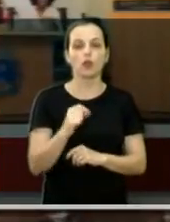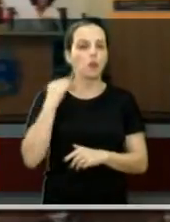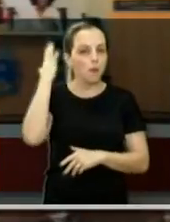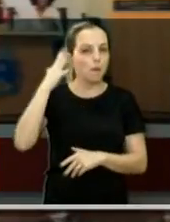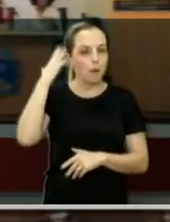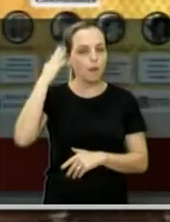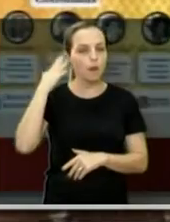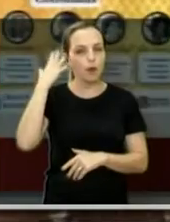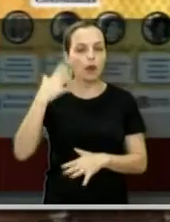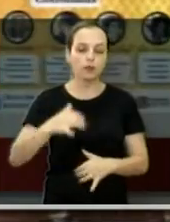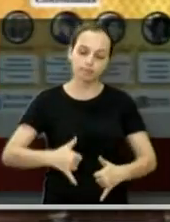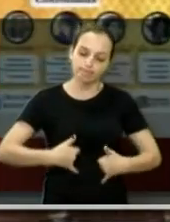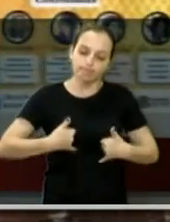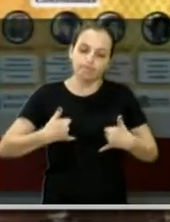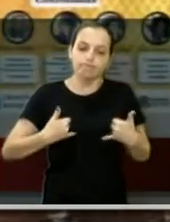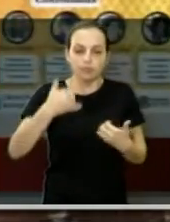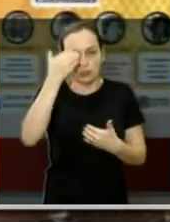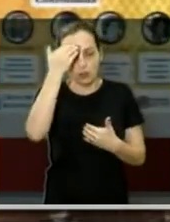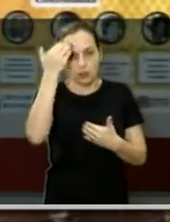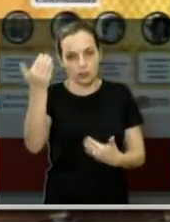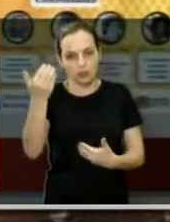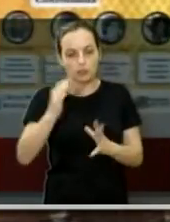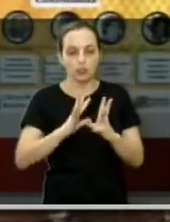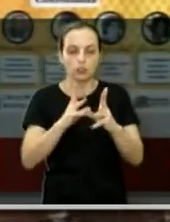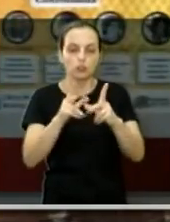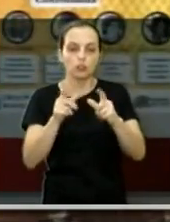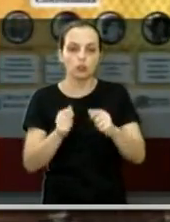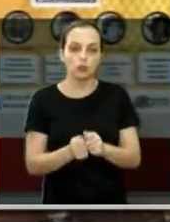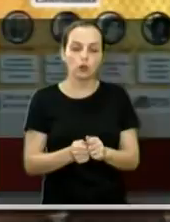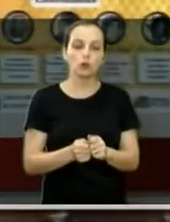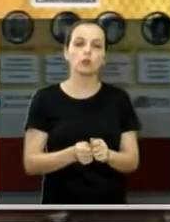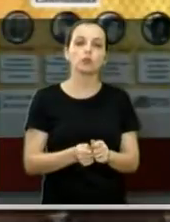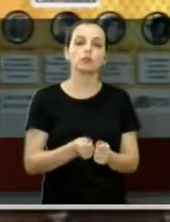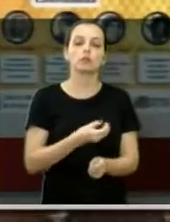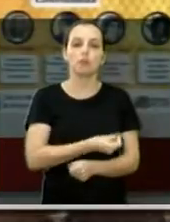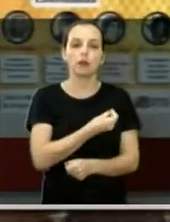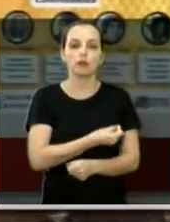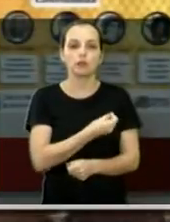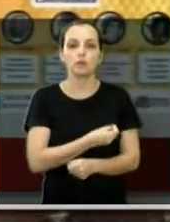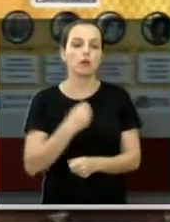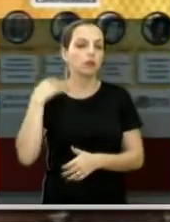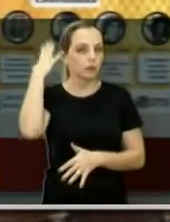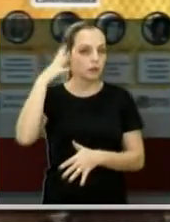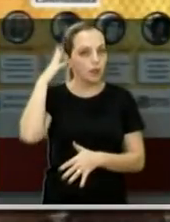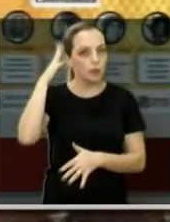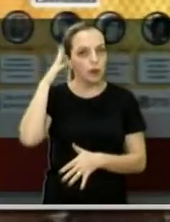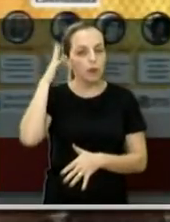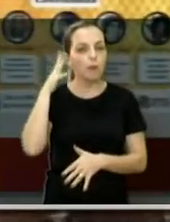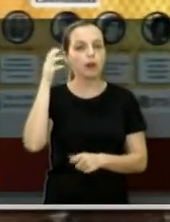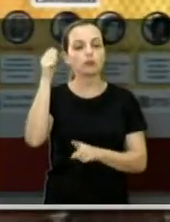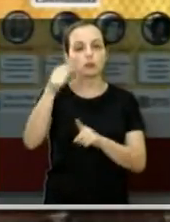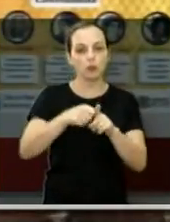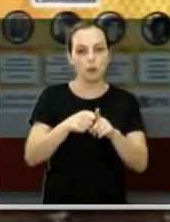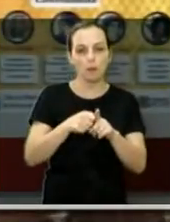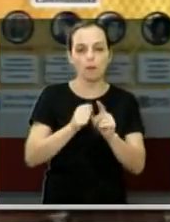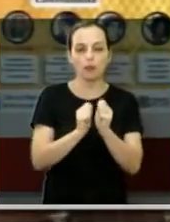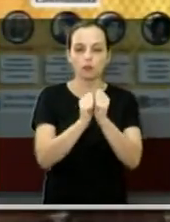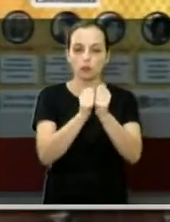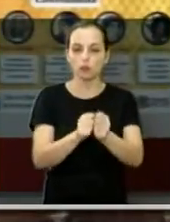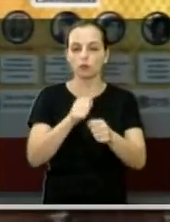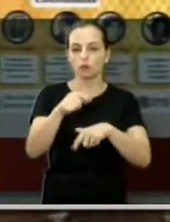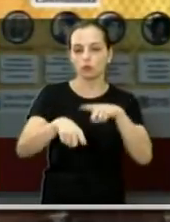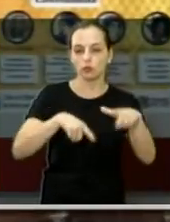palestra gratificante. Eu quero agradecer imensamente a todas as palestrantes que participaram desse mês conosco, de